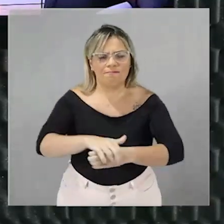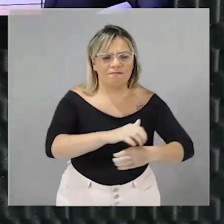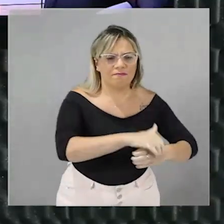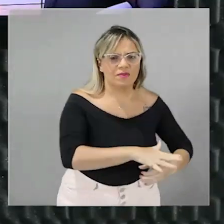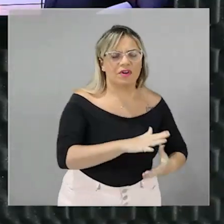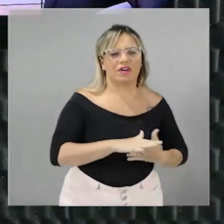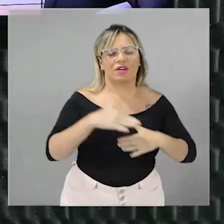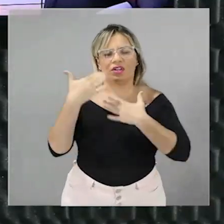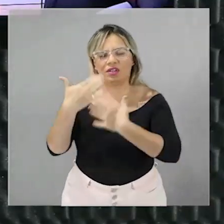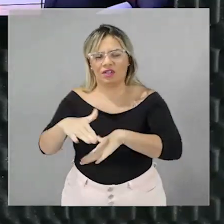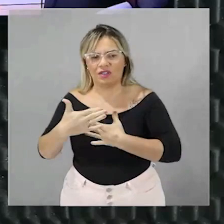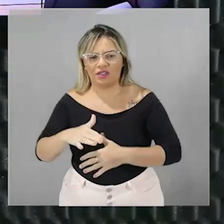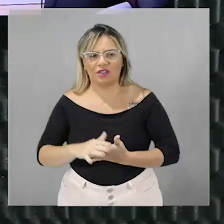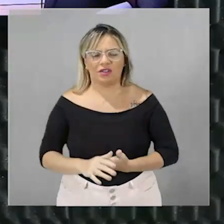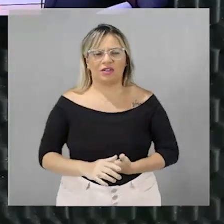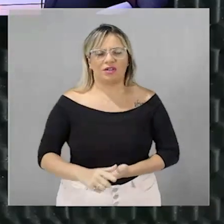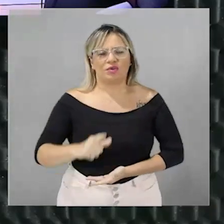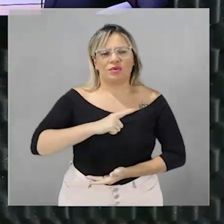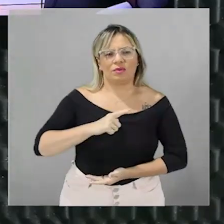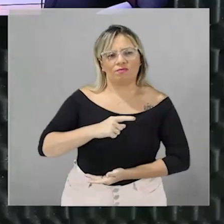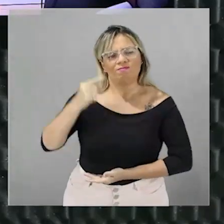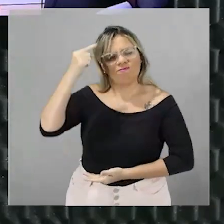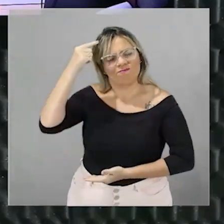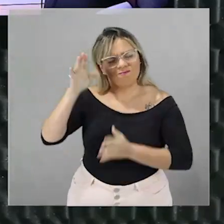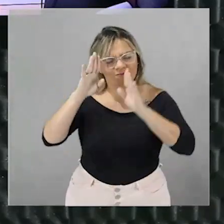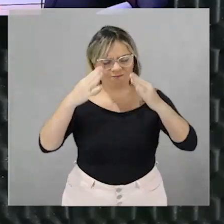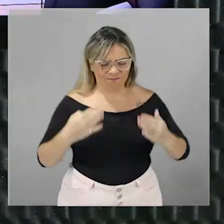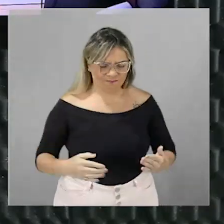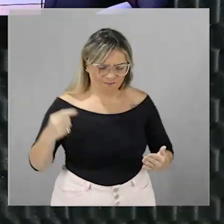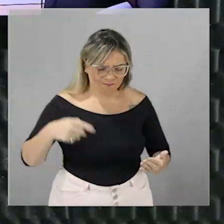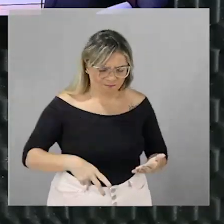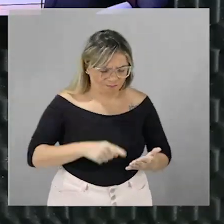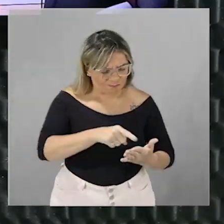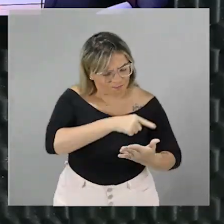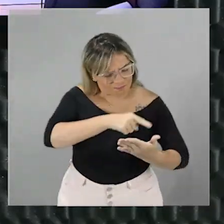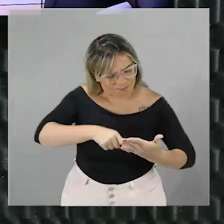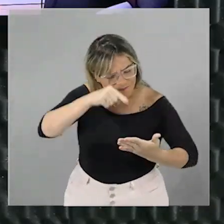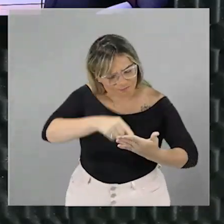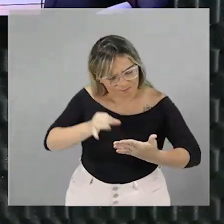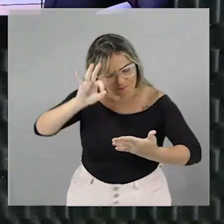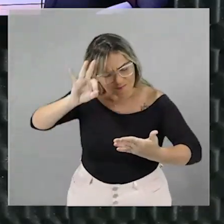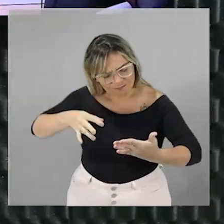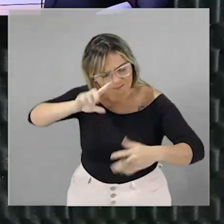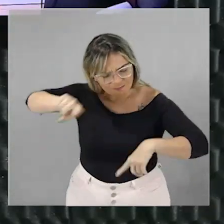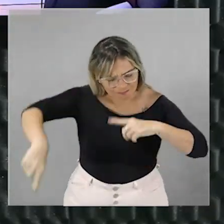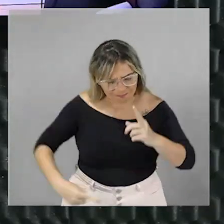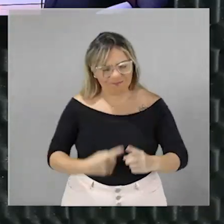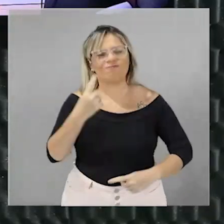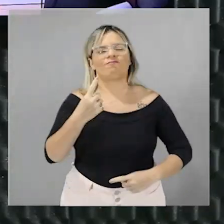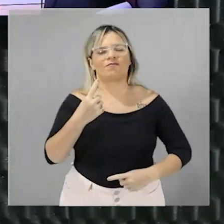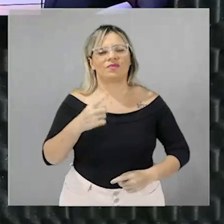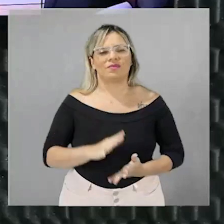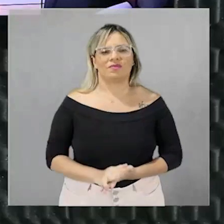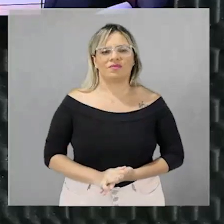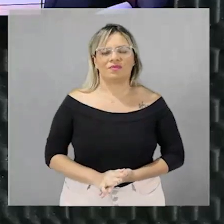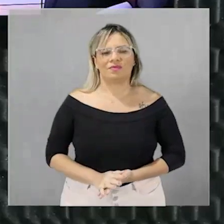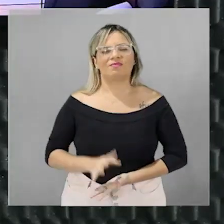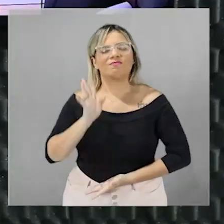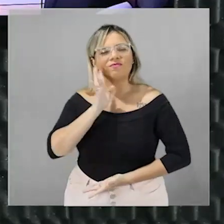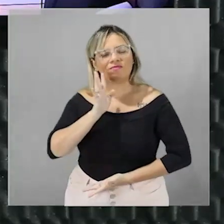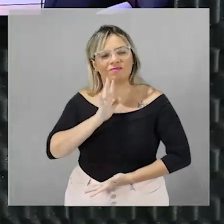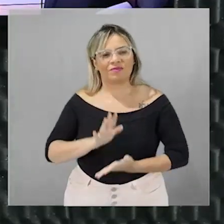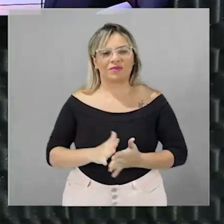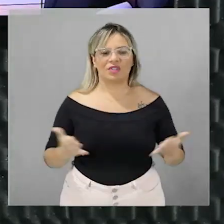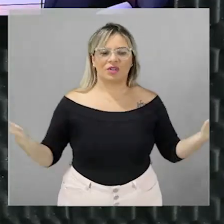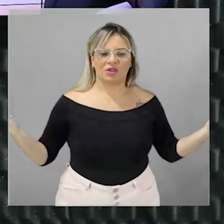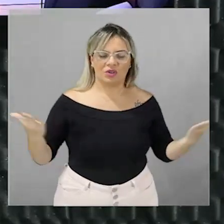na hora da tua prova, tu ter noção de como analisar essas questões, gabaritar e, claro, alcançar o teu objetivo. Belezinha? E